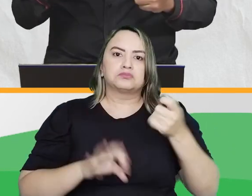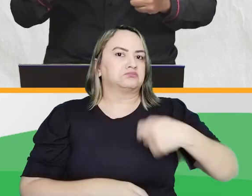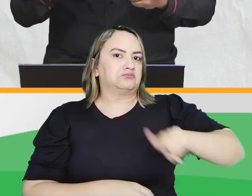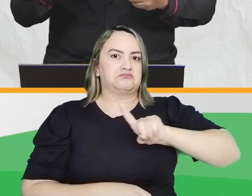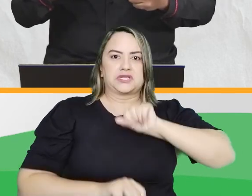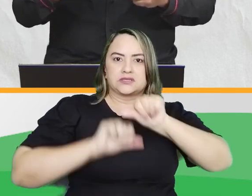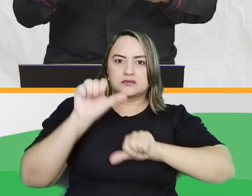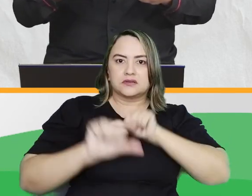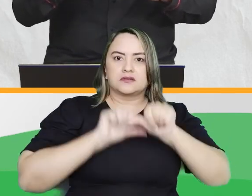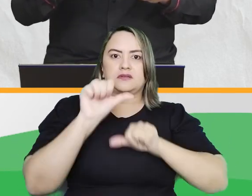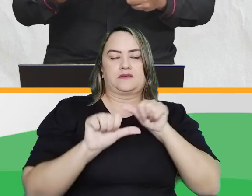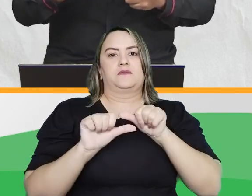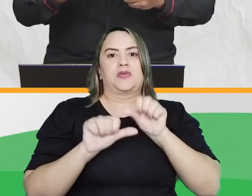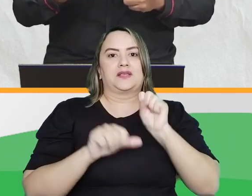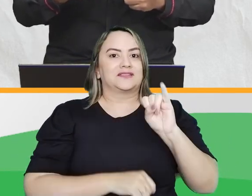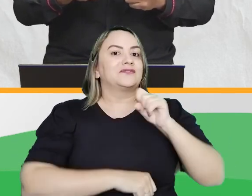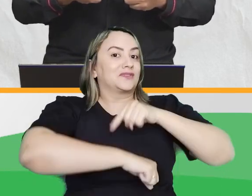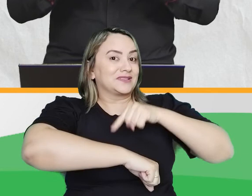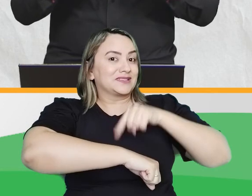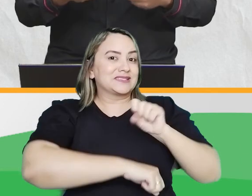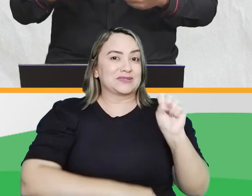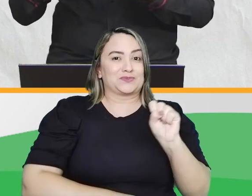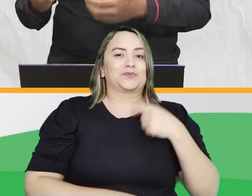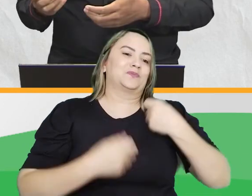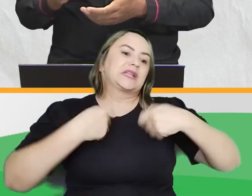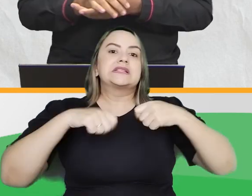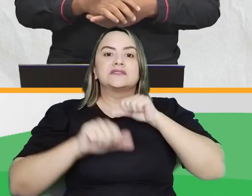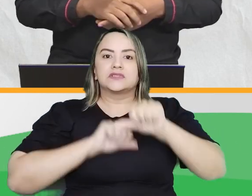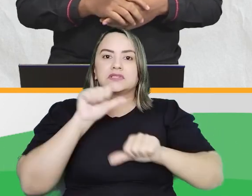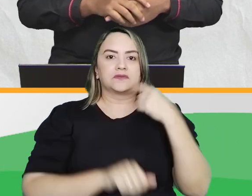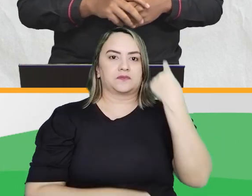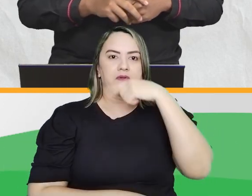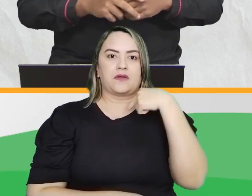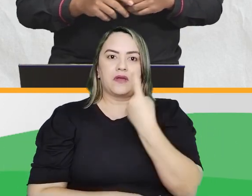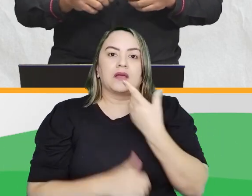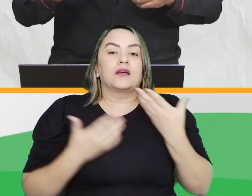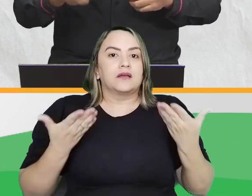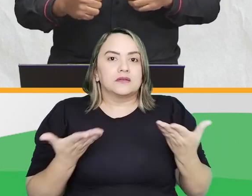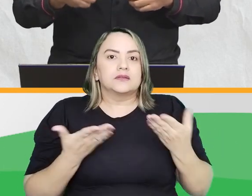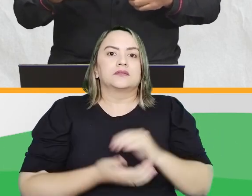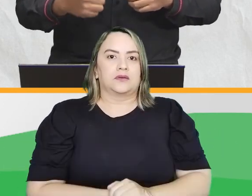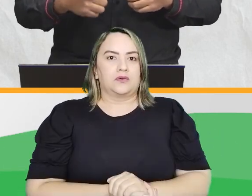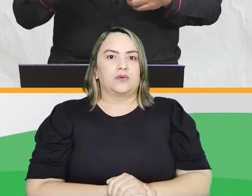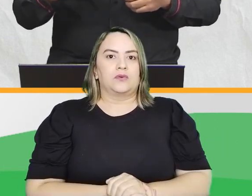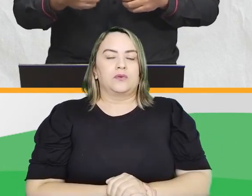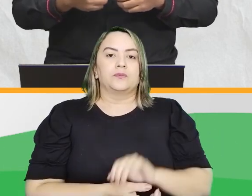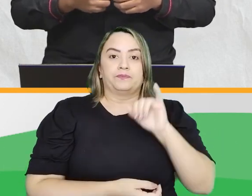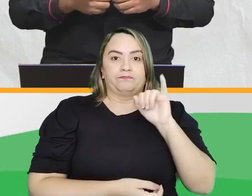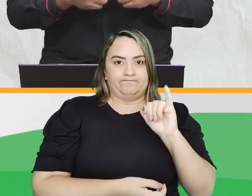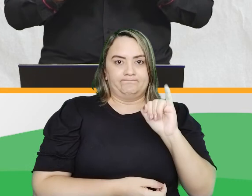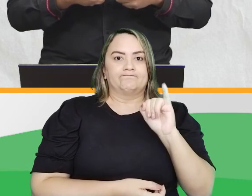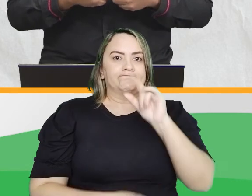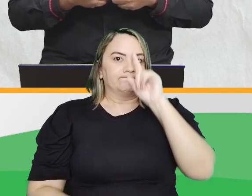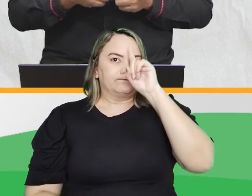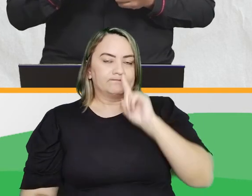hora. Excelente, eu não preciso transformar. Se viesse segundo, eu teria que transformar para hora. E uma lâmpada incandescente em meia